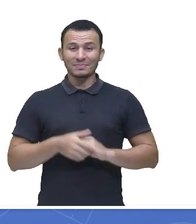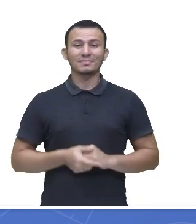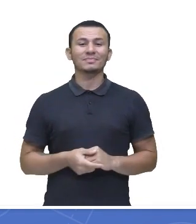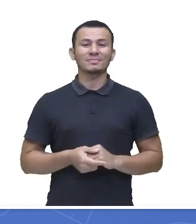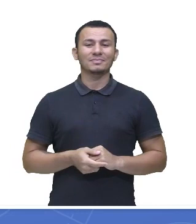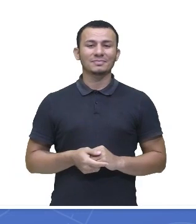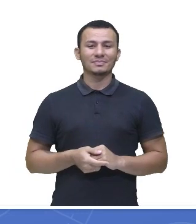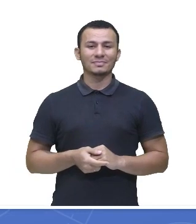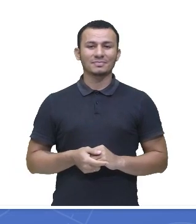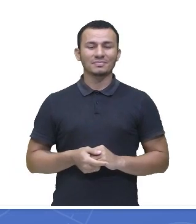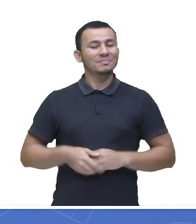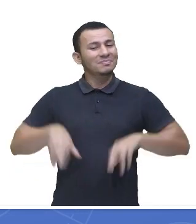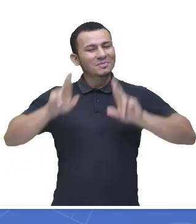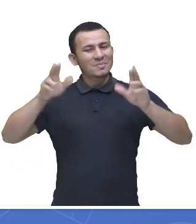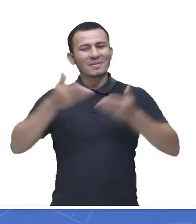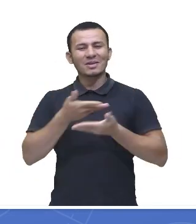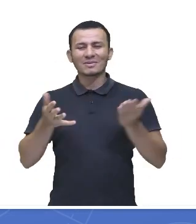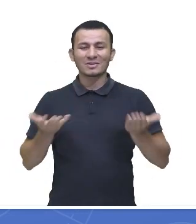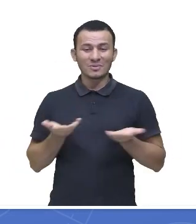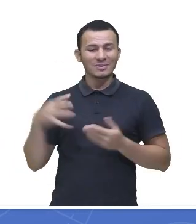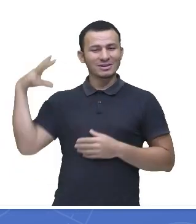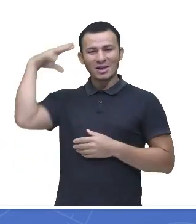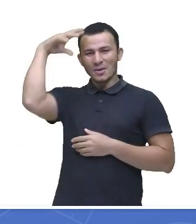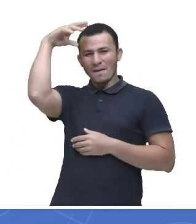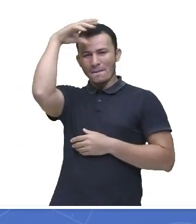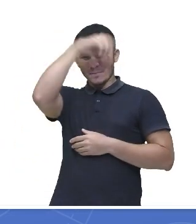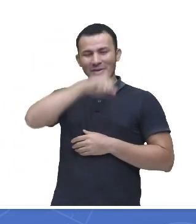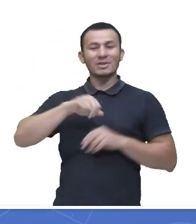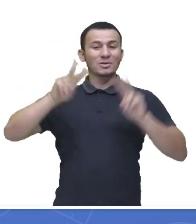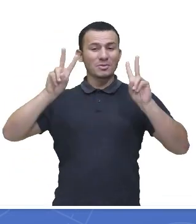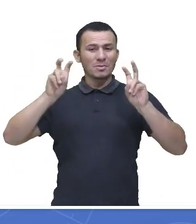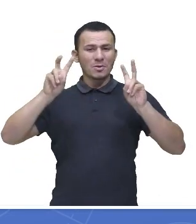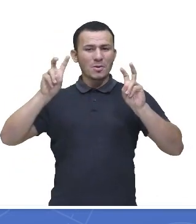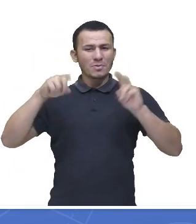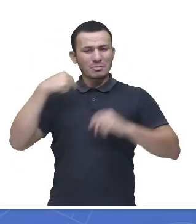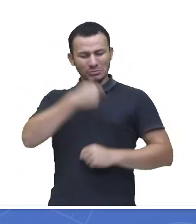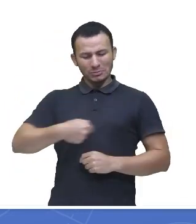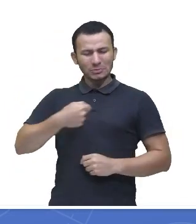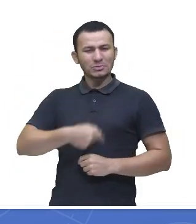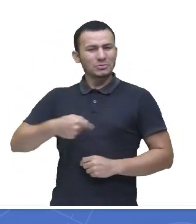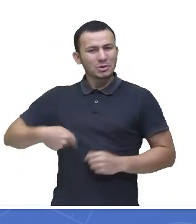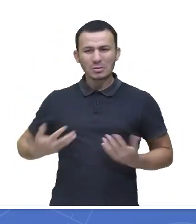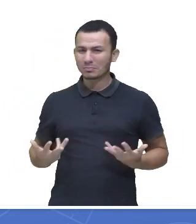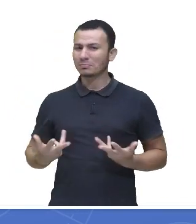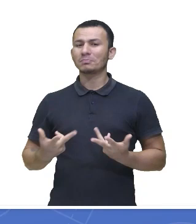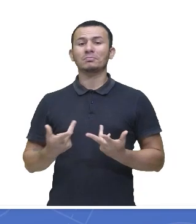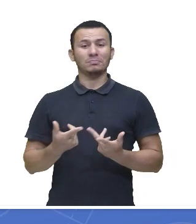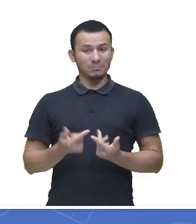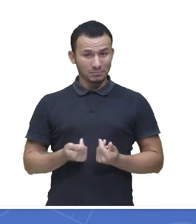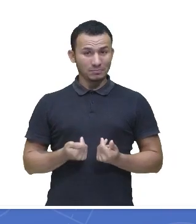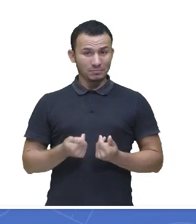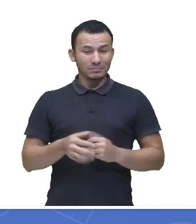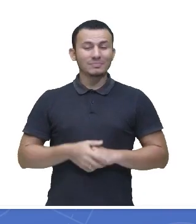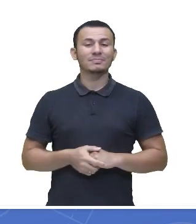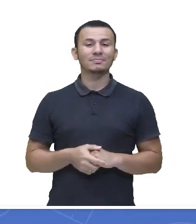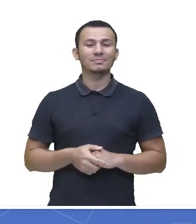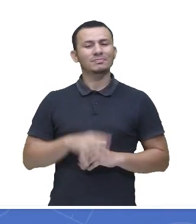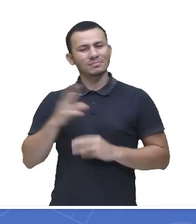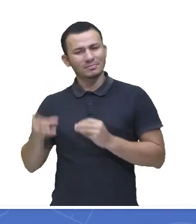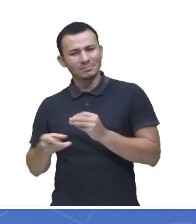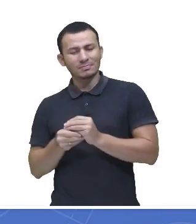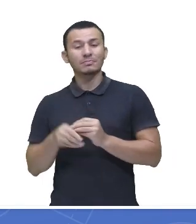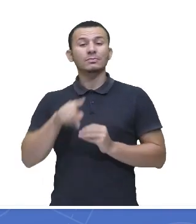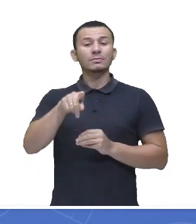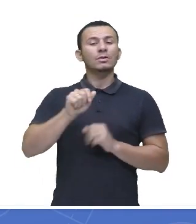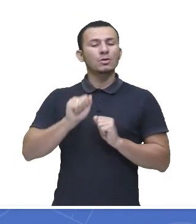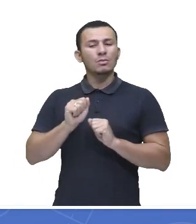Gente, espero que você tenha aprendido bastante sobre esse sistema que é fantástico, o sistema digestório. Reitero que você pode dar uma